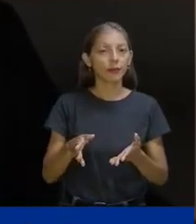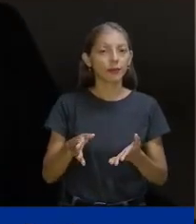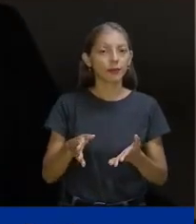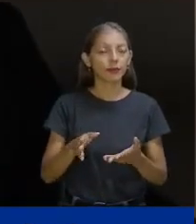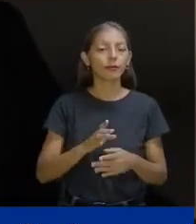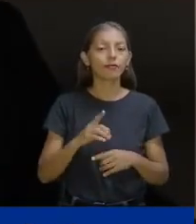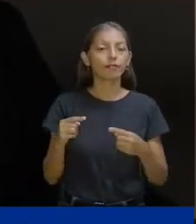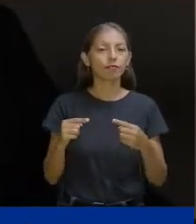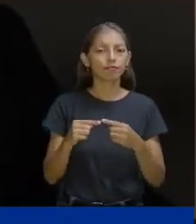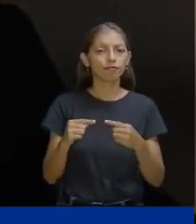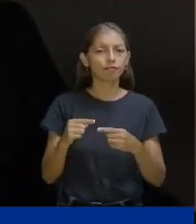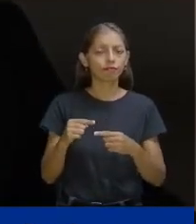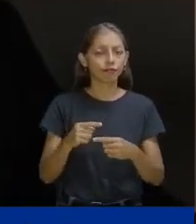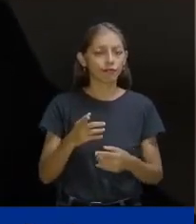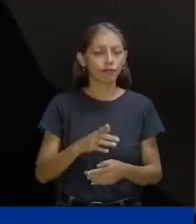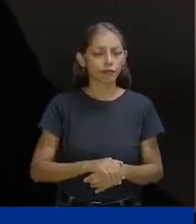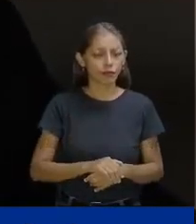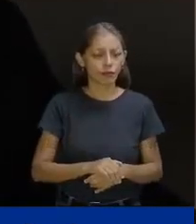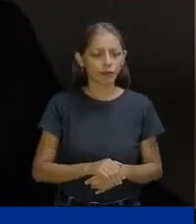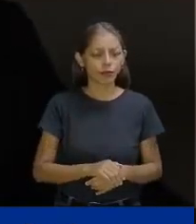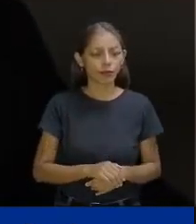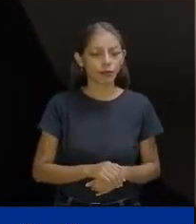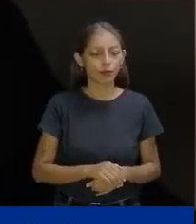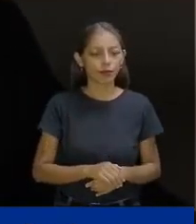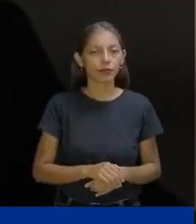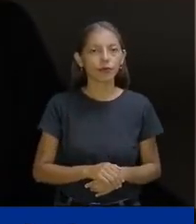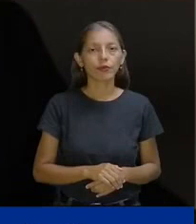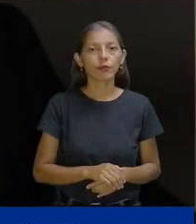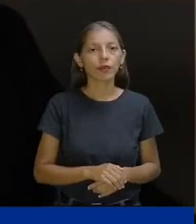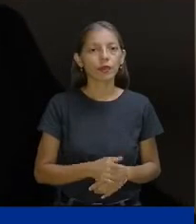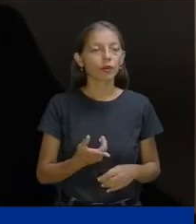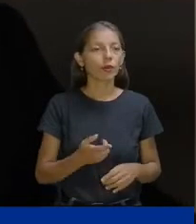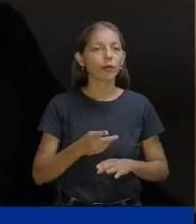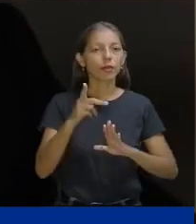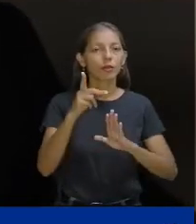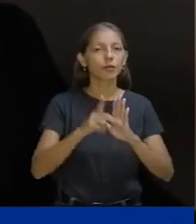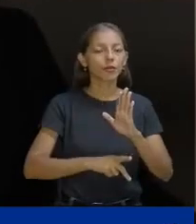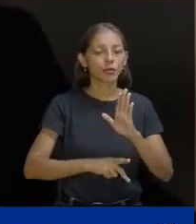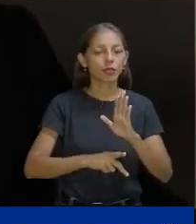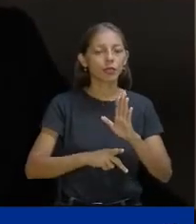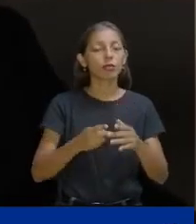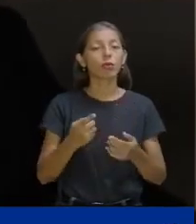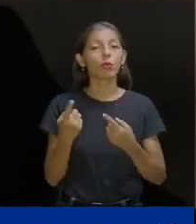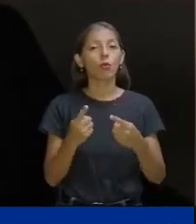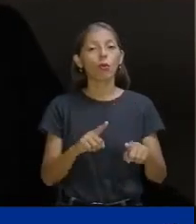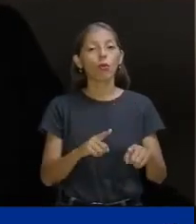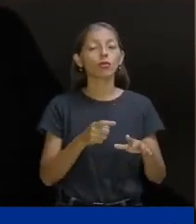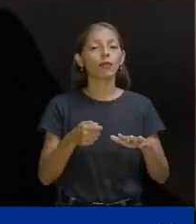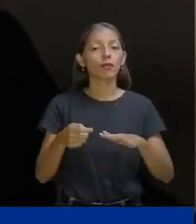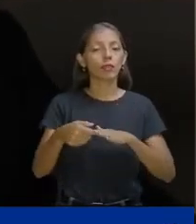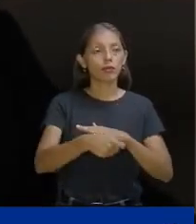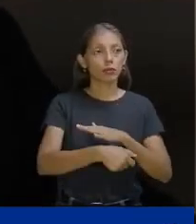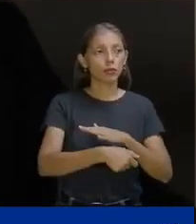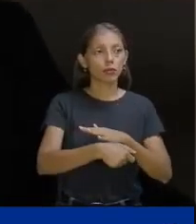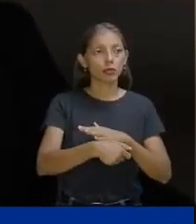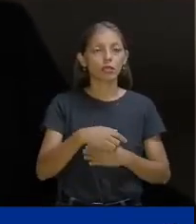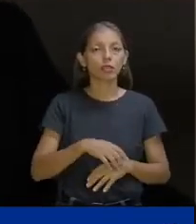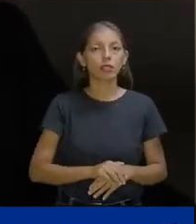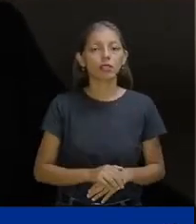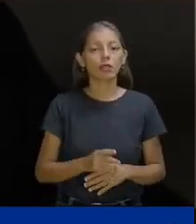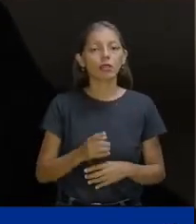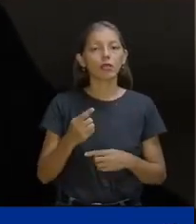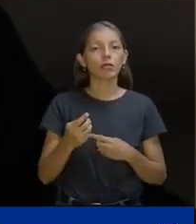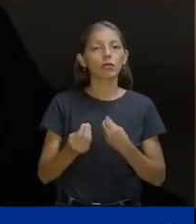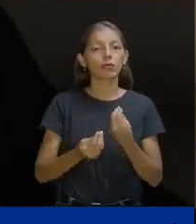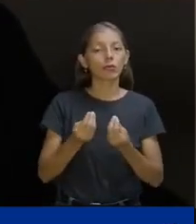centro integrado de enfrentamento à desinformação e defesa da democracia. A ideia foi também replicarmos e